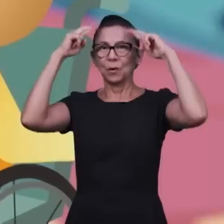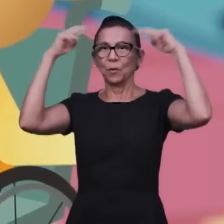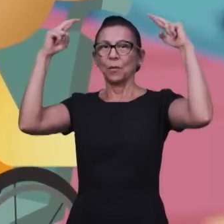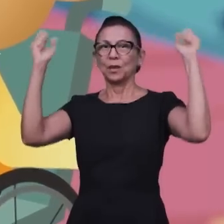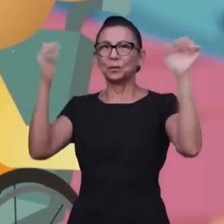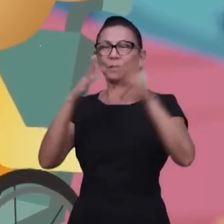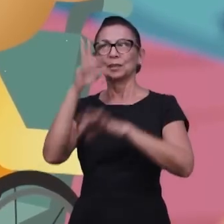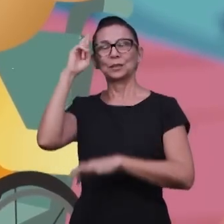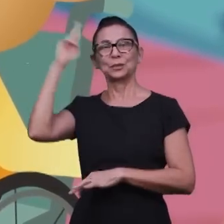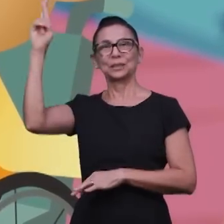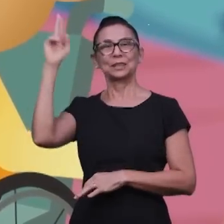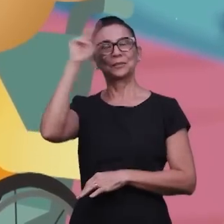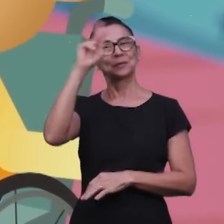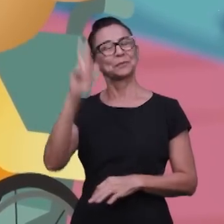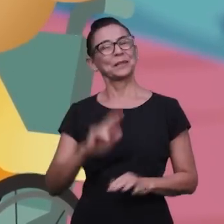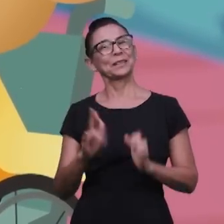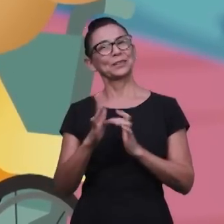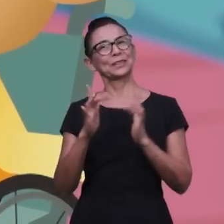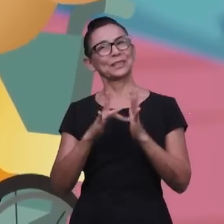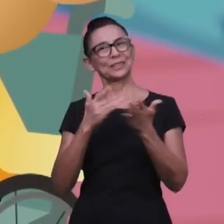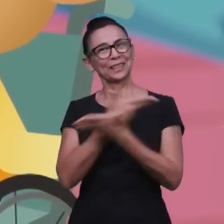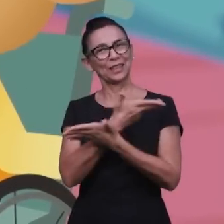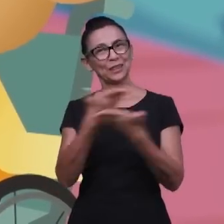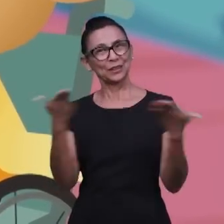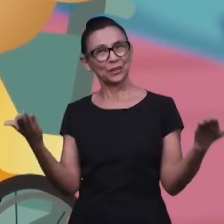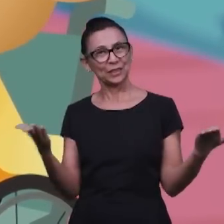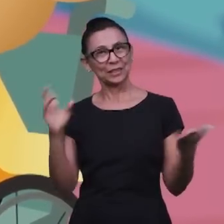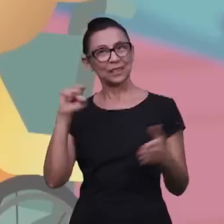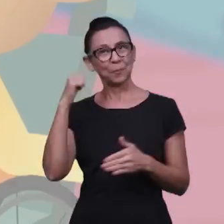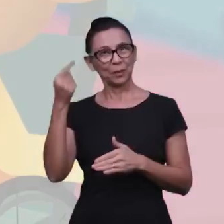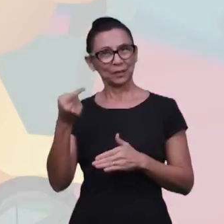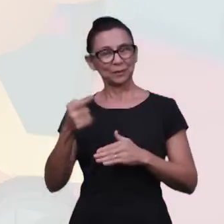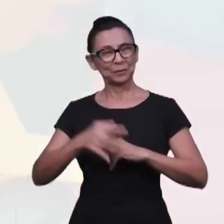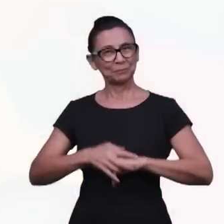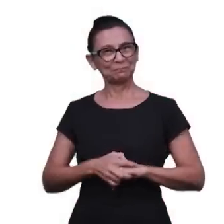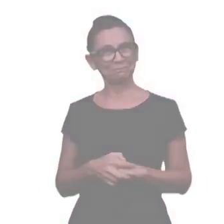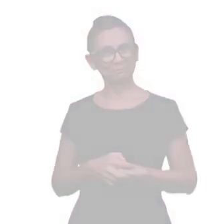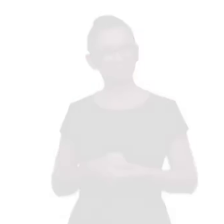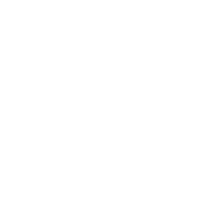Amém, Guga! A paz do Senhor Jesus, irmãos. Até a próxima.